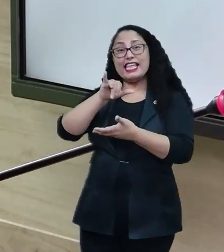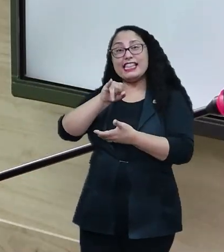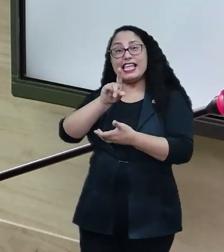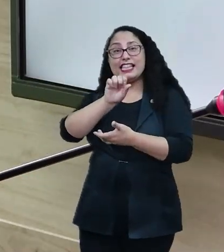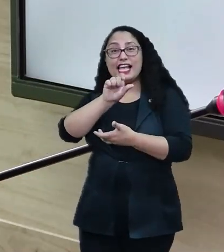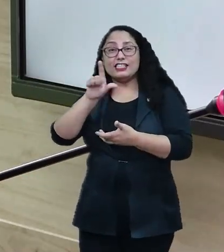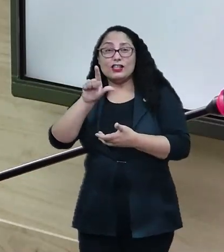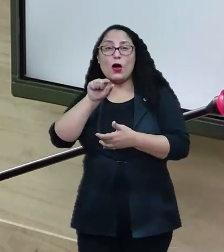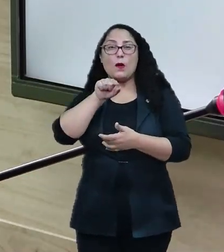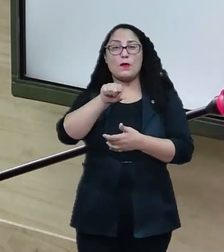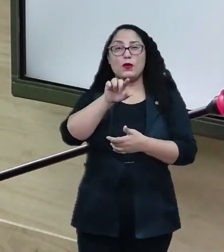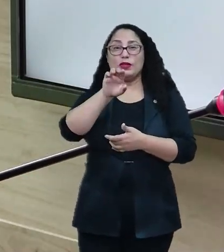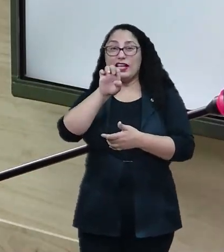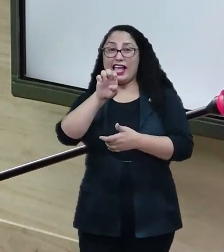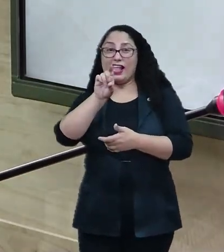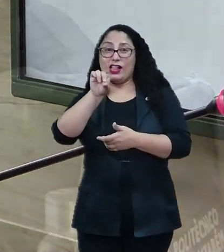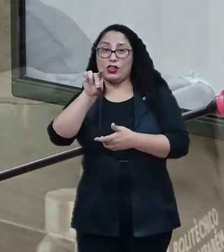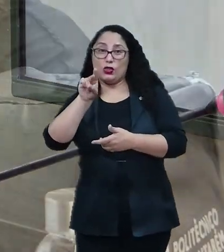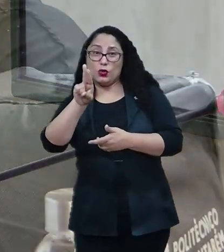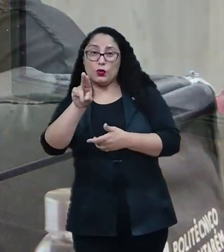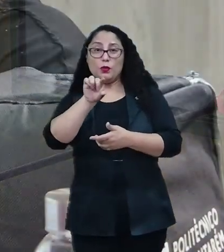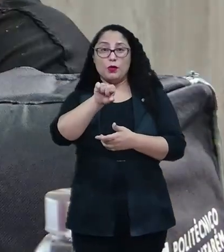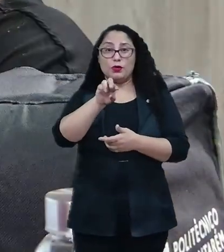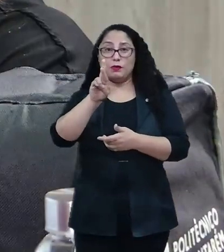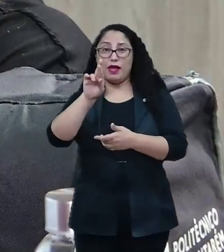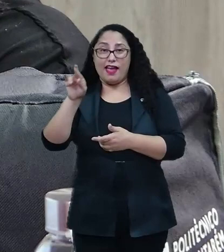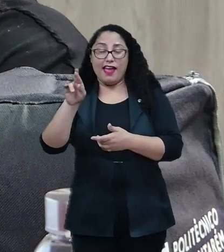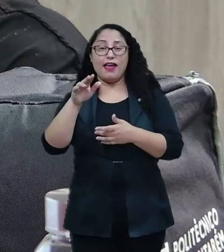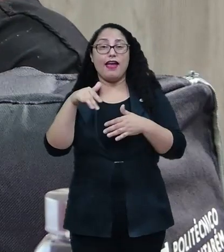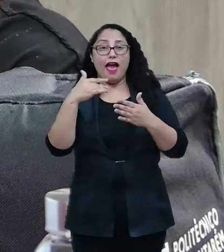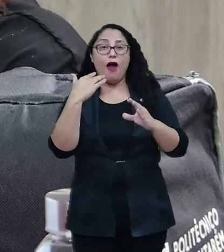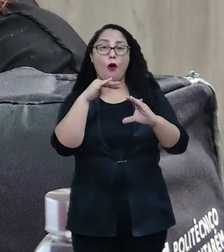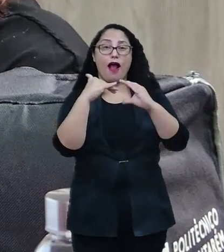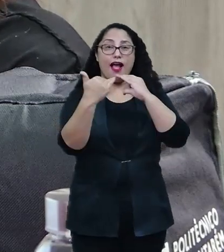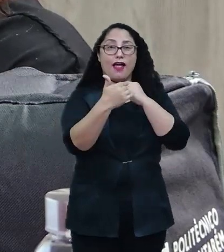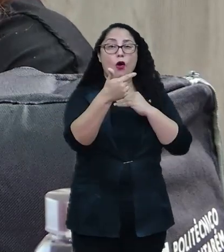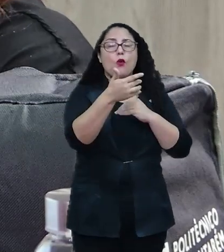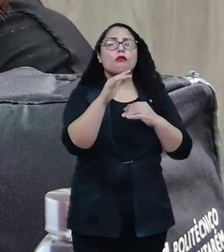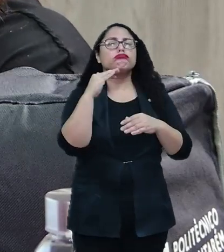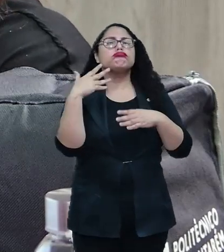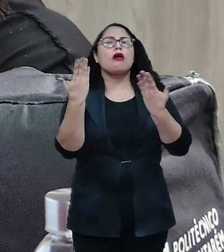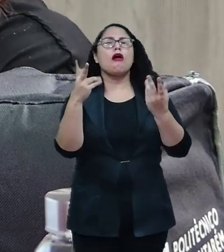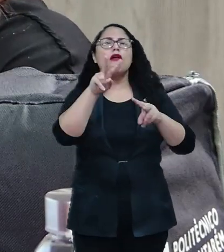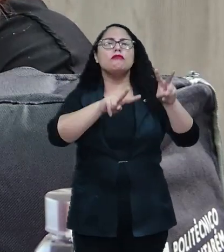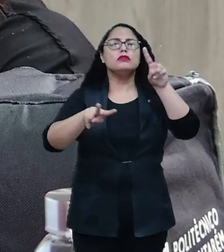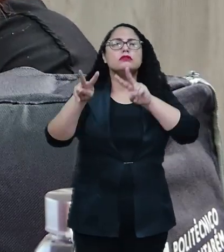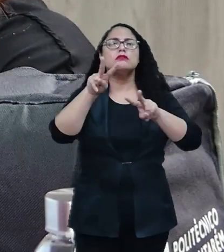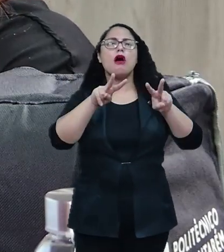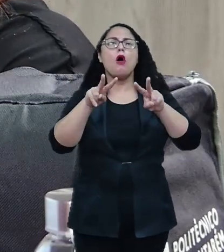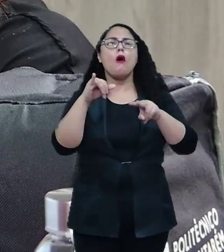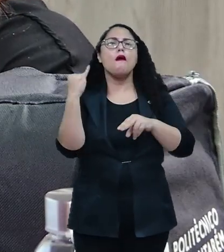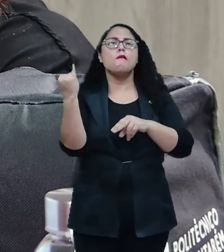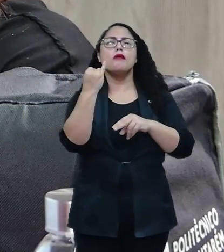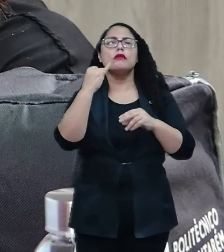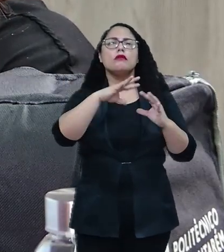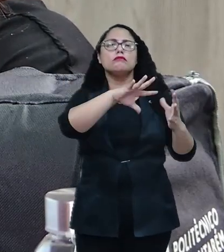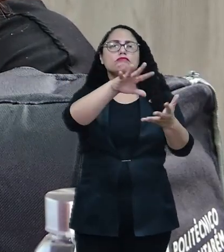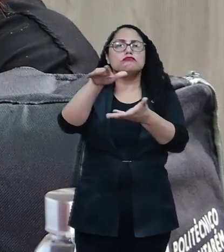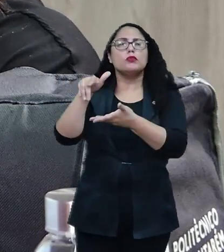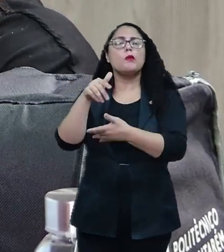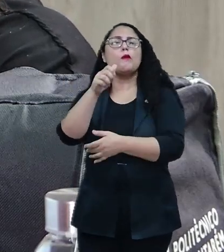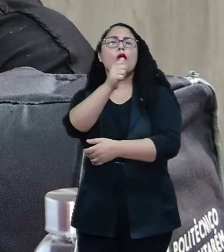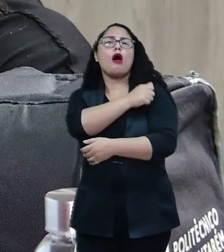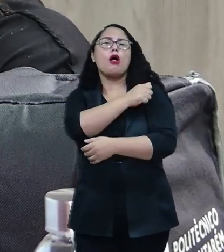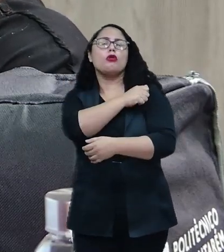internacional@ifb.edu.br é o canal. Isso aí. Eu queria saber, na sua visão, qual a importância, Anderson, do intercâmbio para o